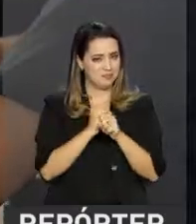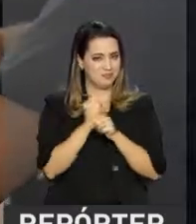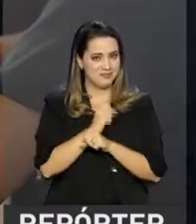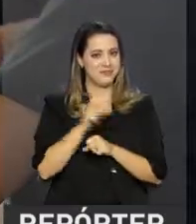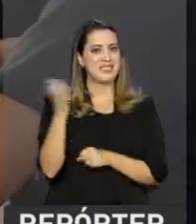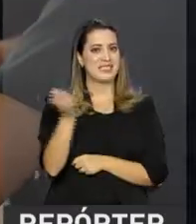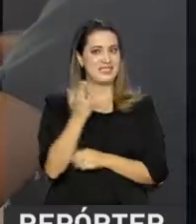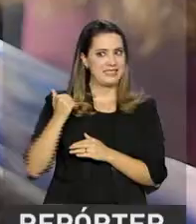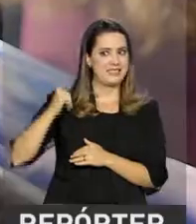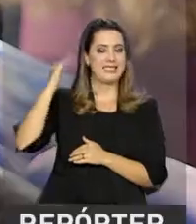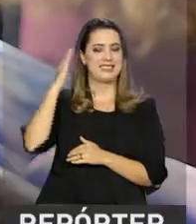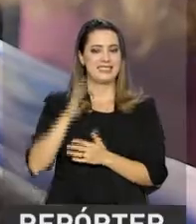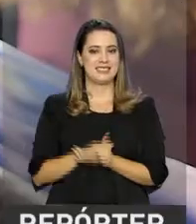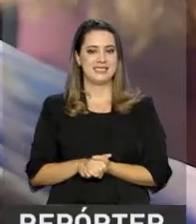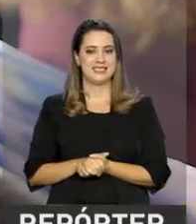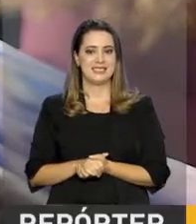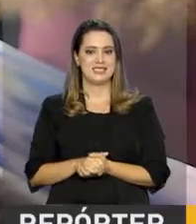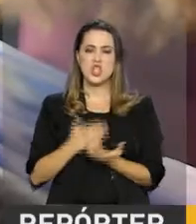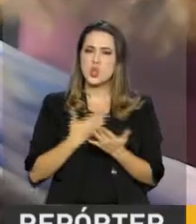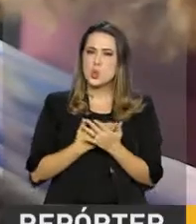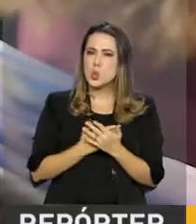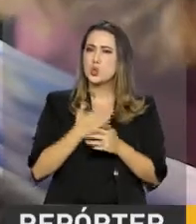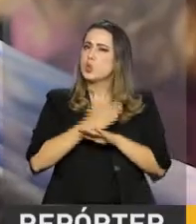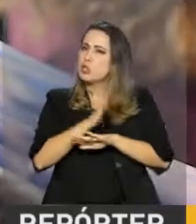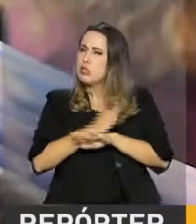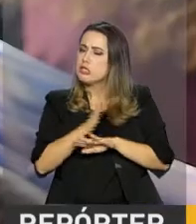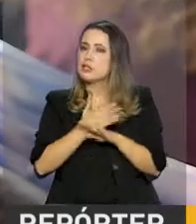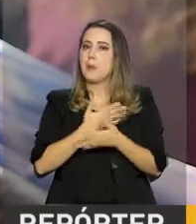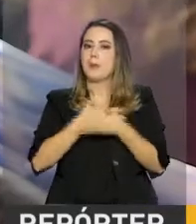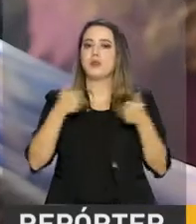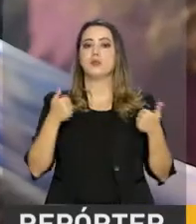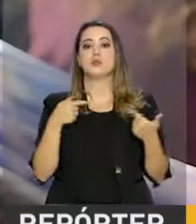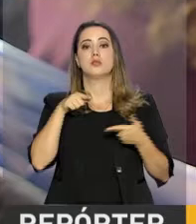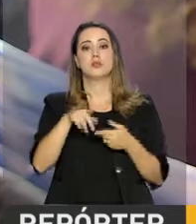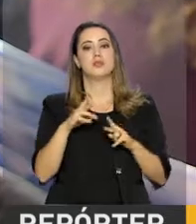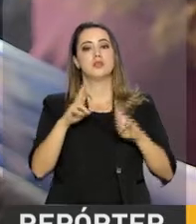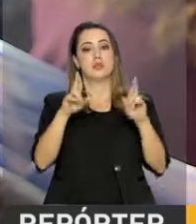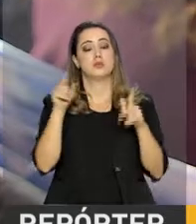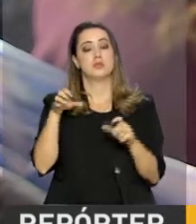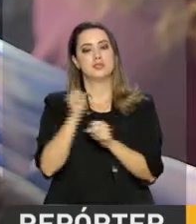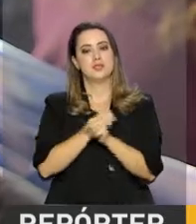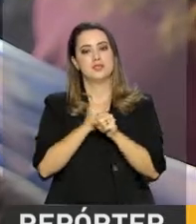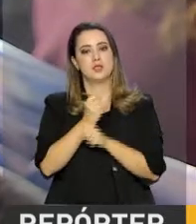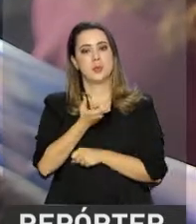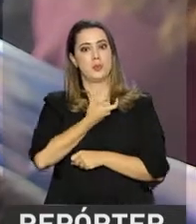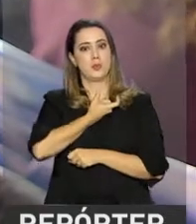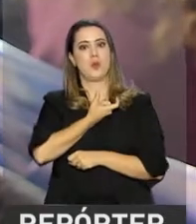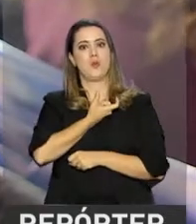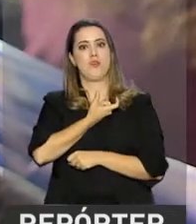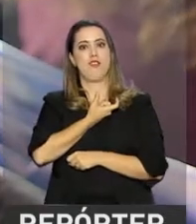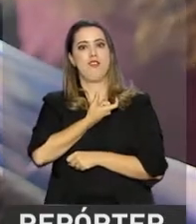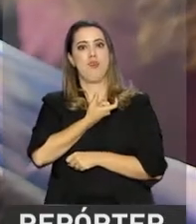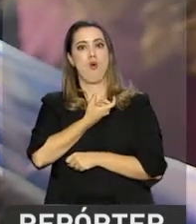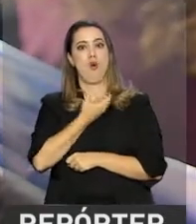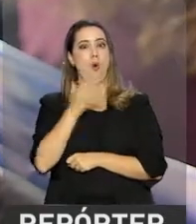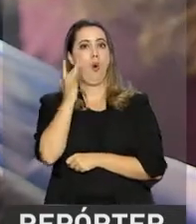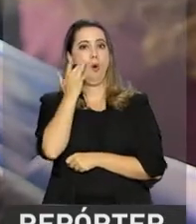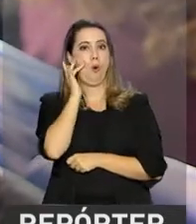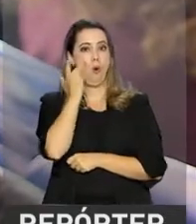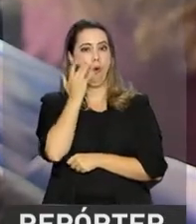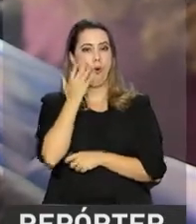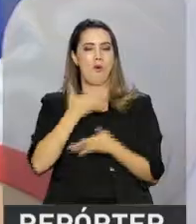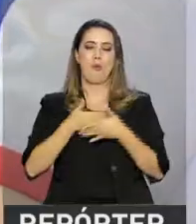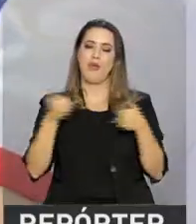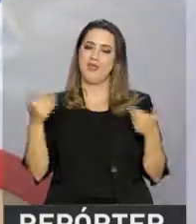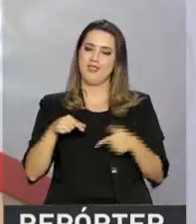ele quer ir além quando eu pratico mais eu fico bem melhor e espero esse ano sem o medalhista de ouro porque também mais indicado que no